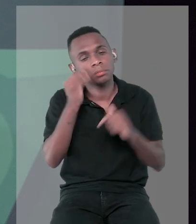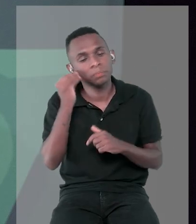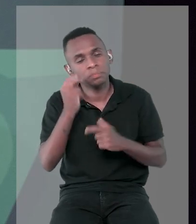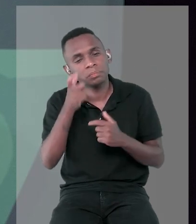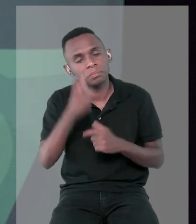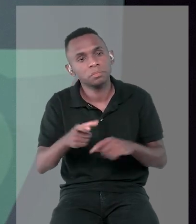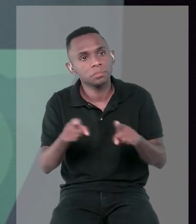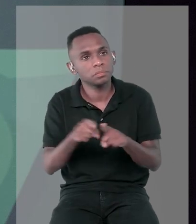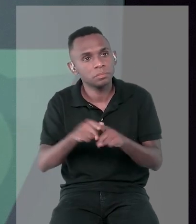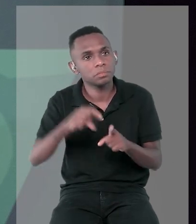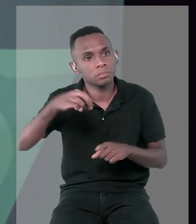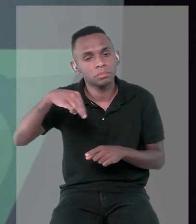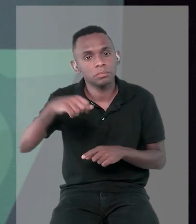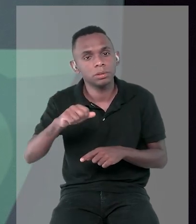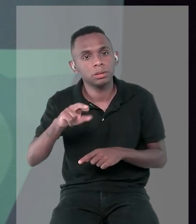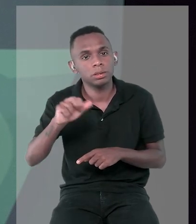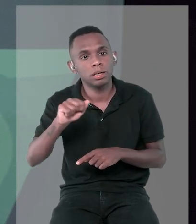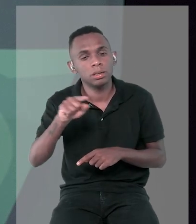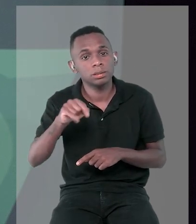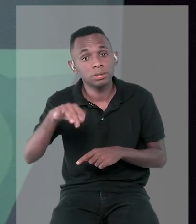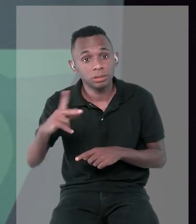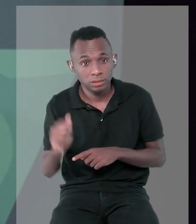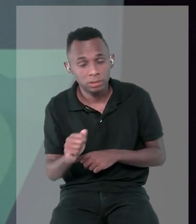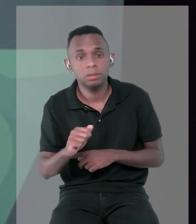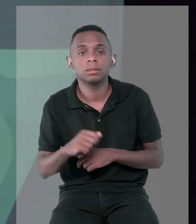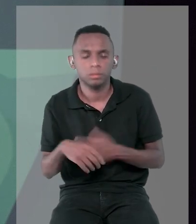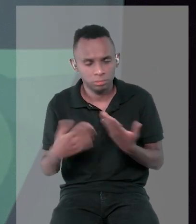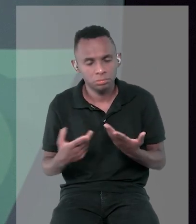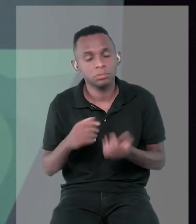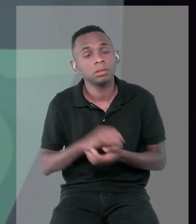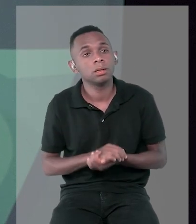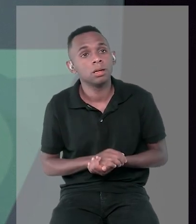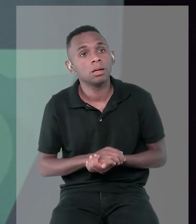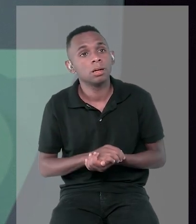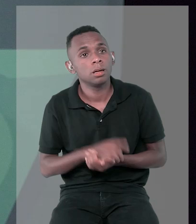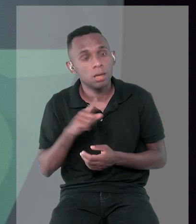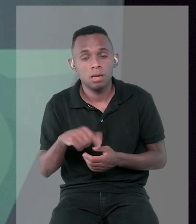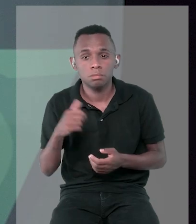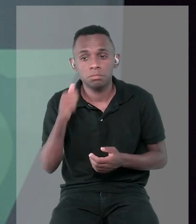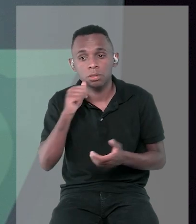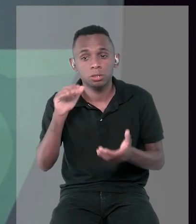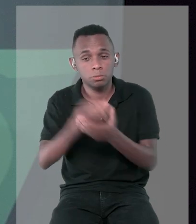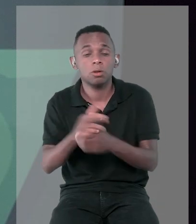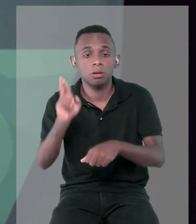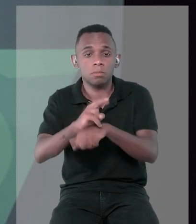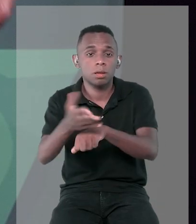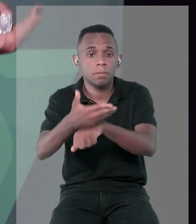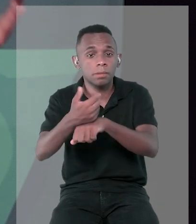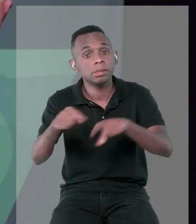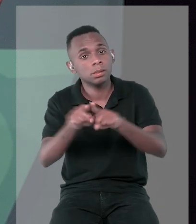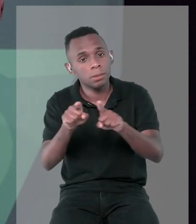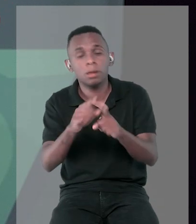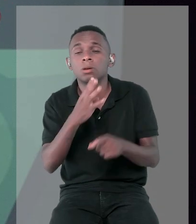acho interessante, é da Maria Azia. Essa Maria Teles Ribeiro, ela era esposa de diplomata e